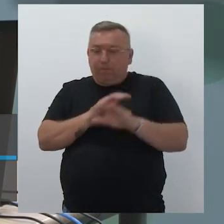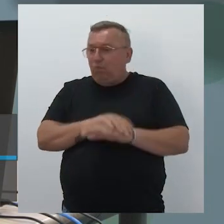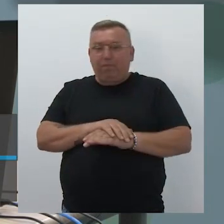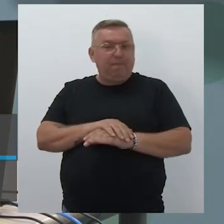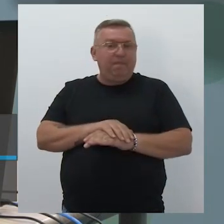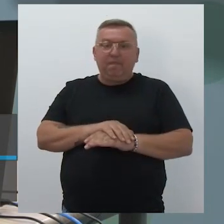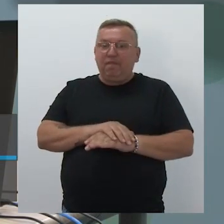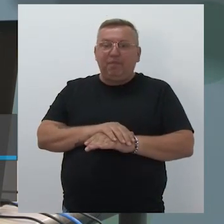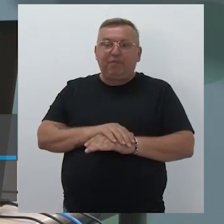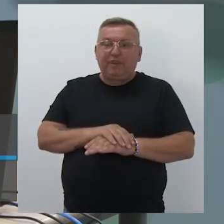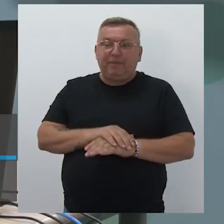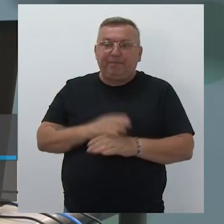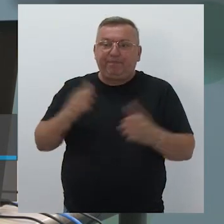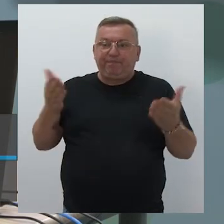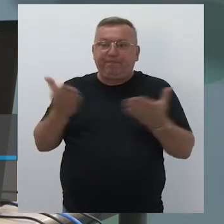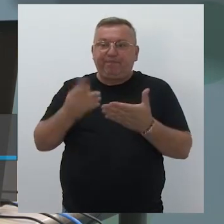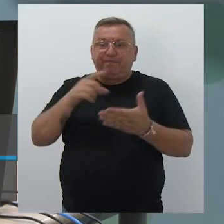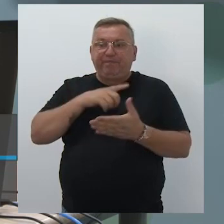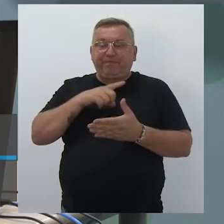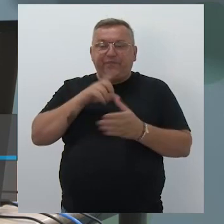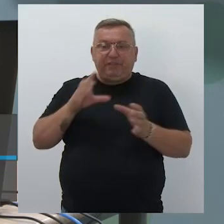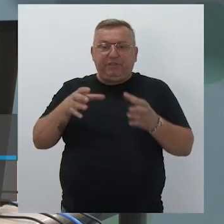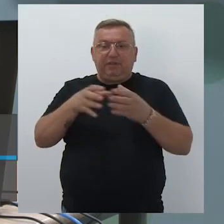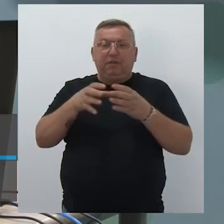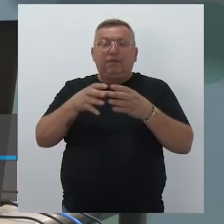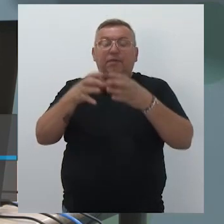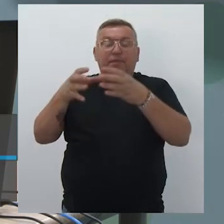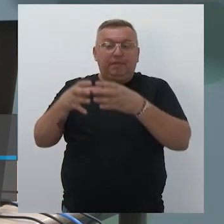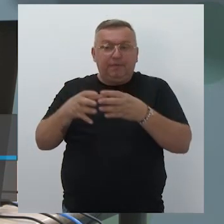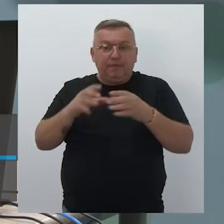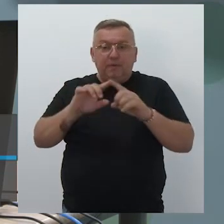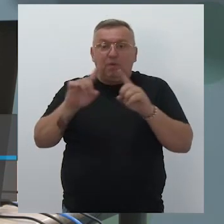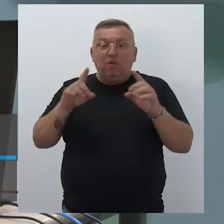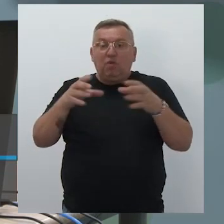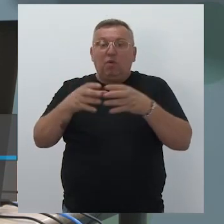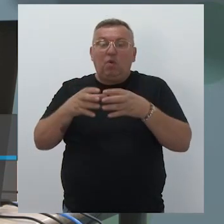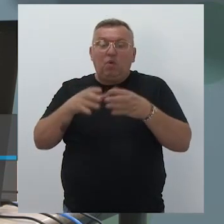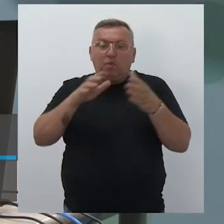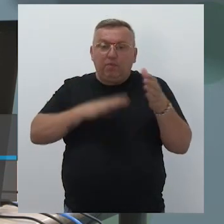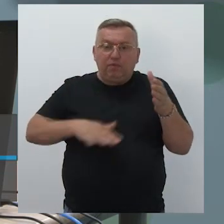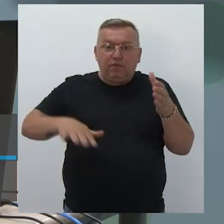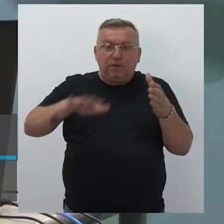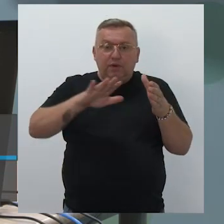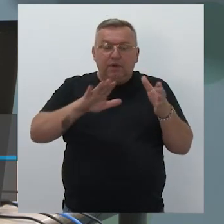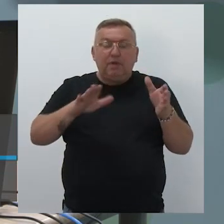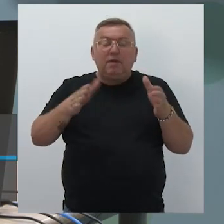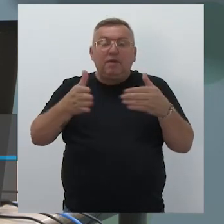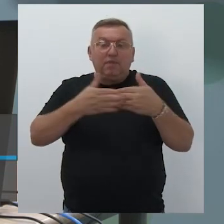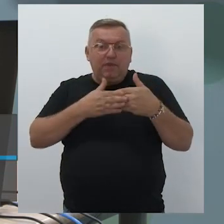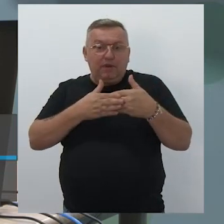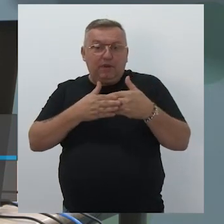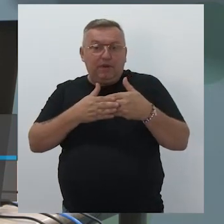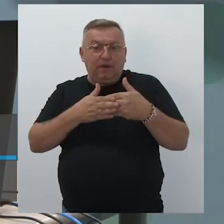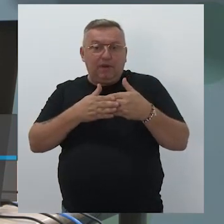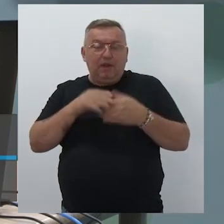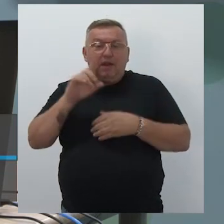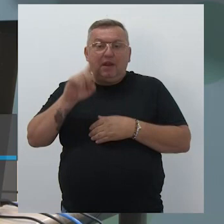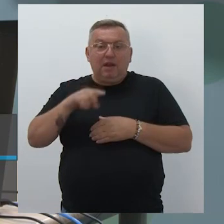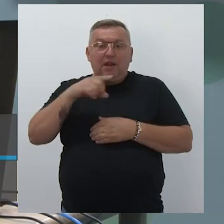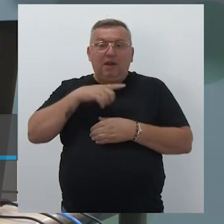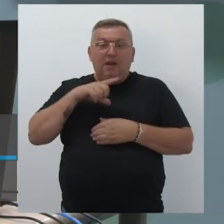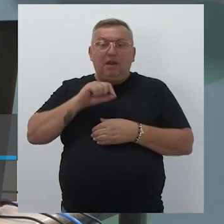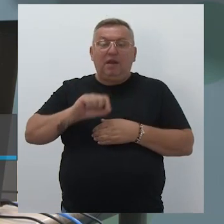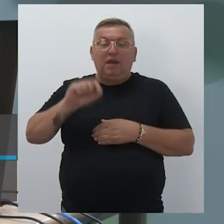assim, né? Agora a gente tem um grupo de área, mas também não é só o grupo de área que se fecha, né? Nós temos que